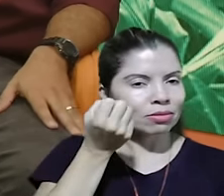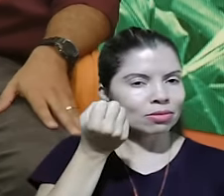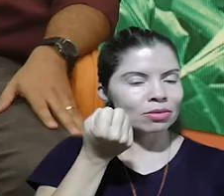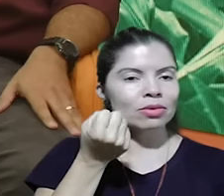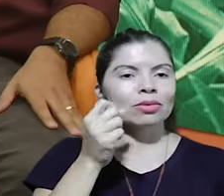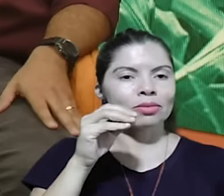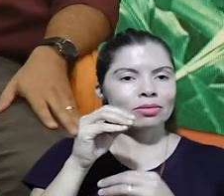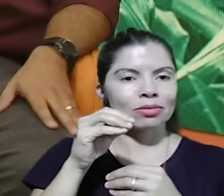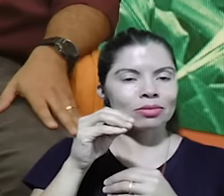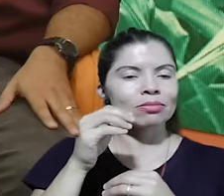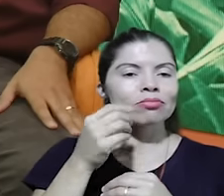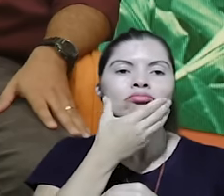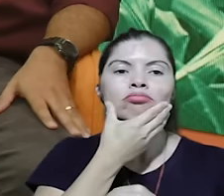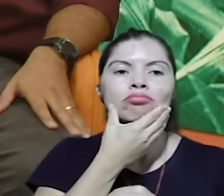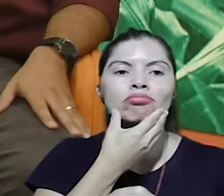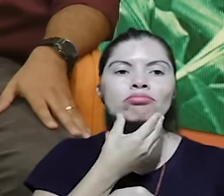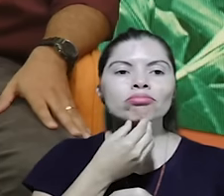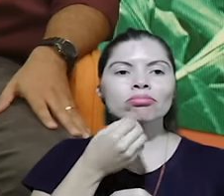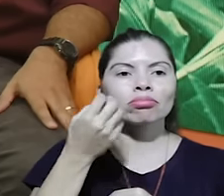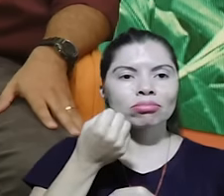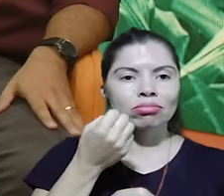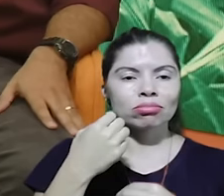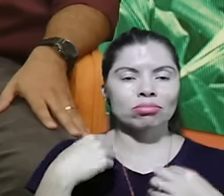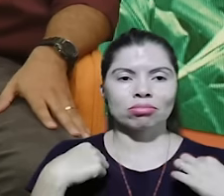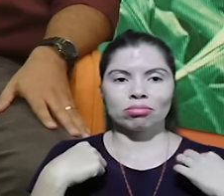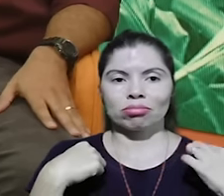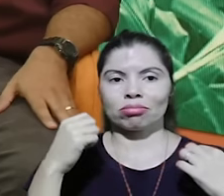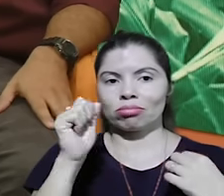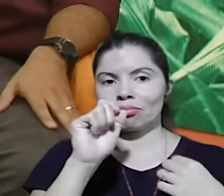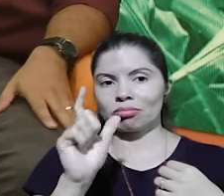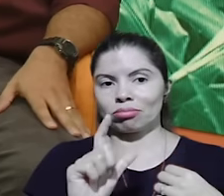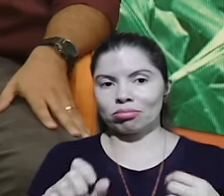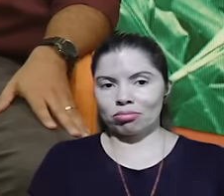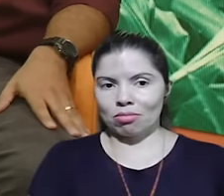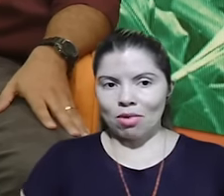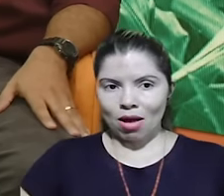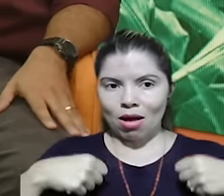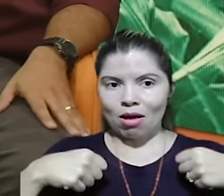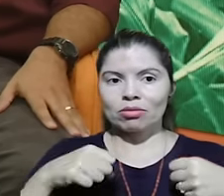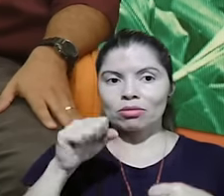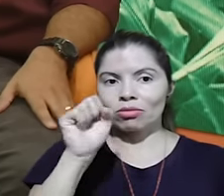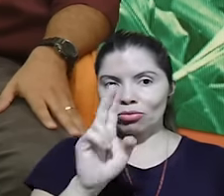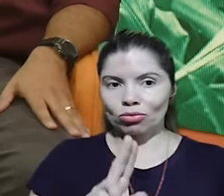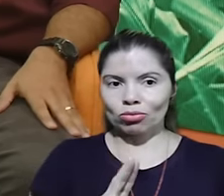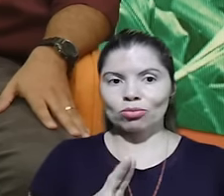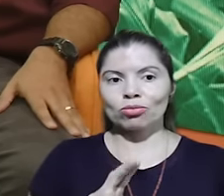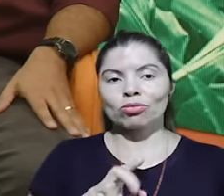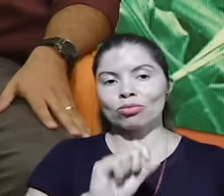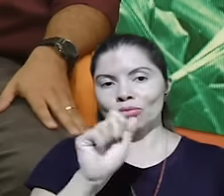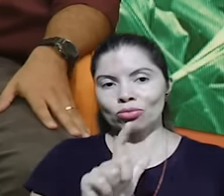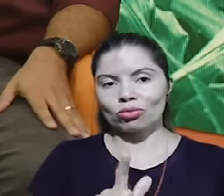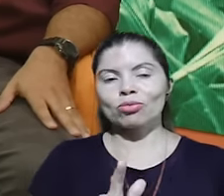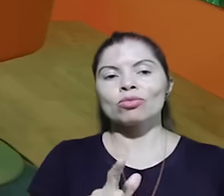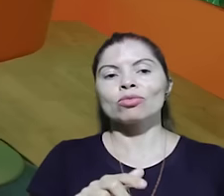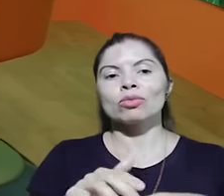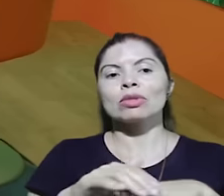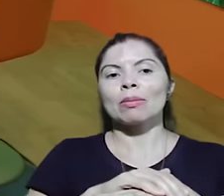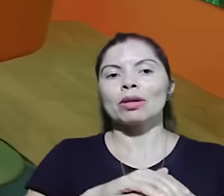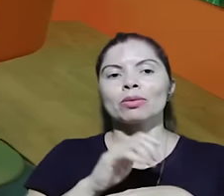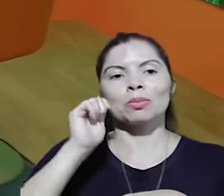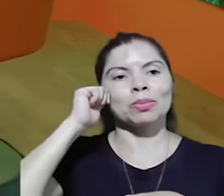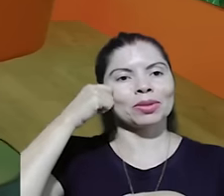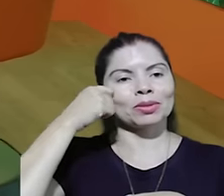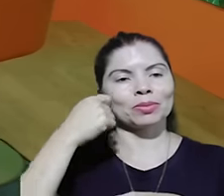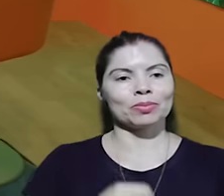cavanhaque grisalhos estou usando uma camisa azul e uma calça jeans azul e sapatos pretos legal